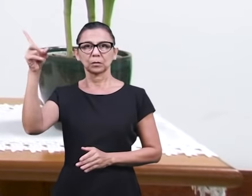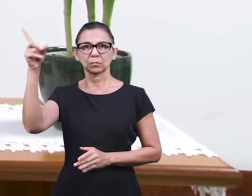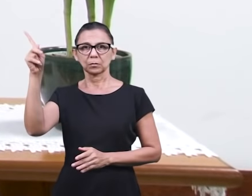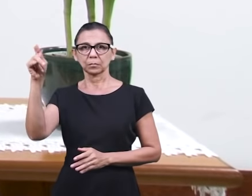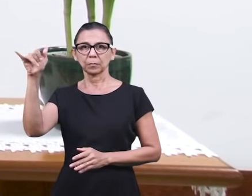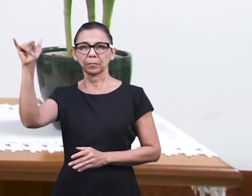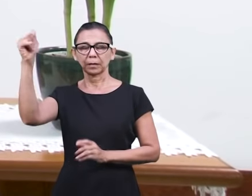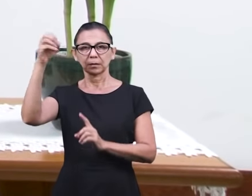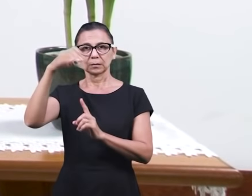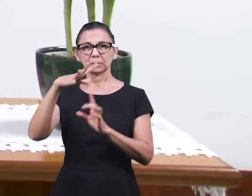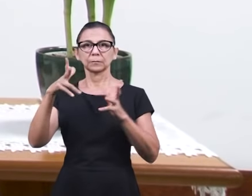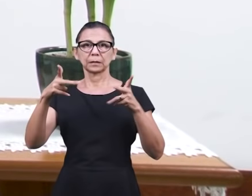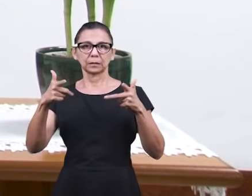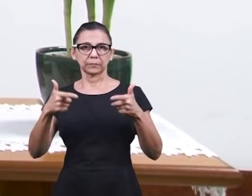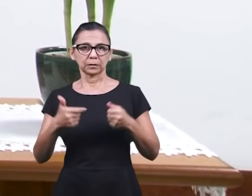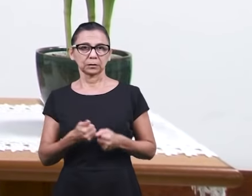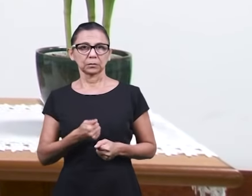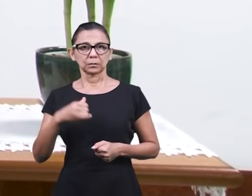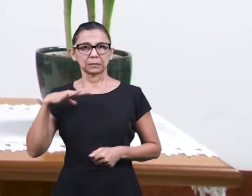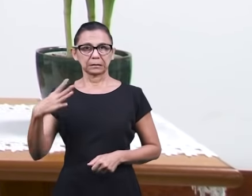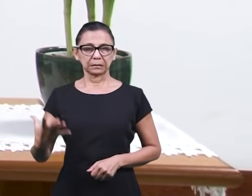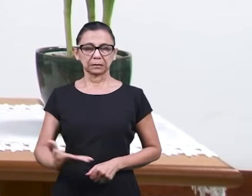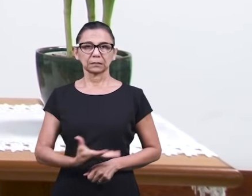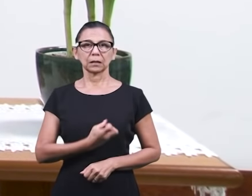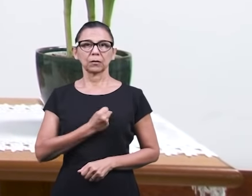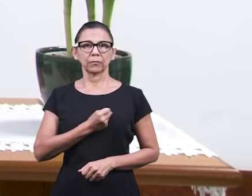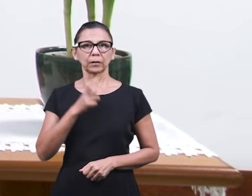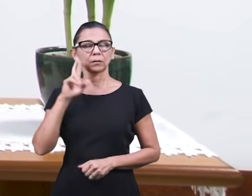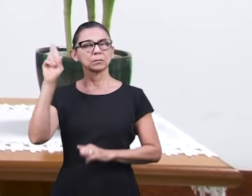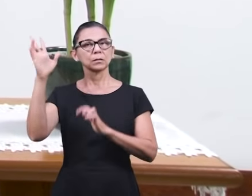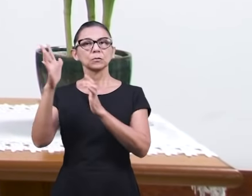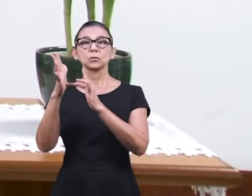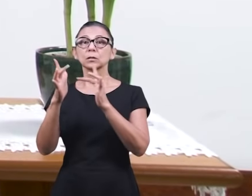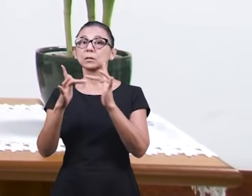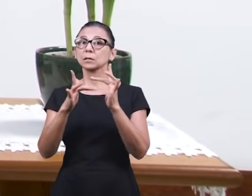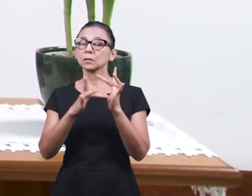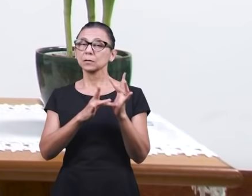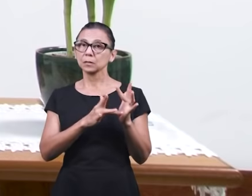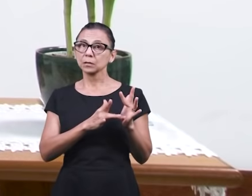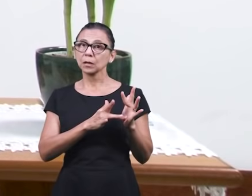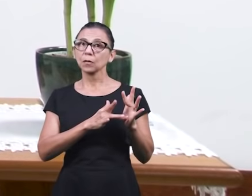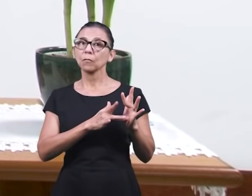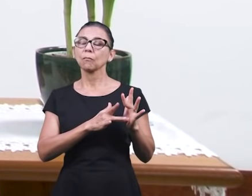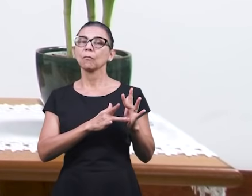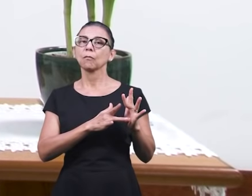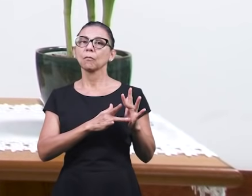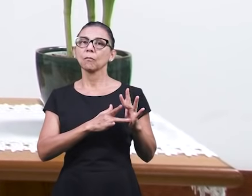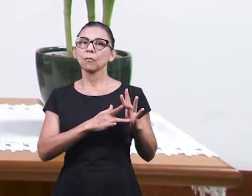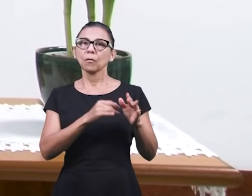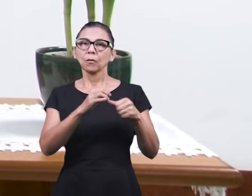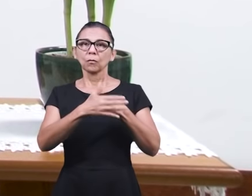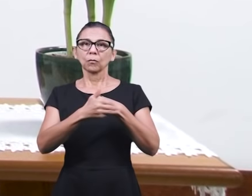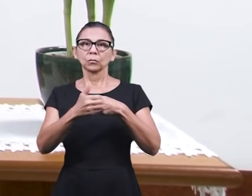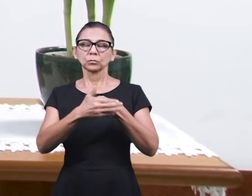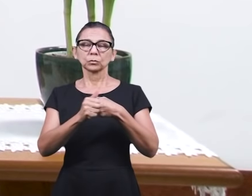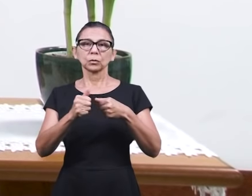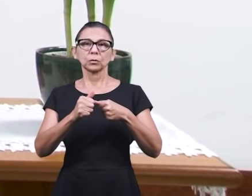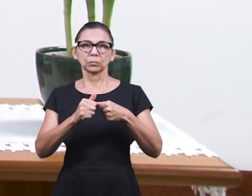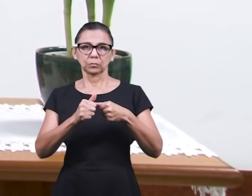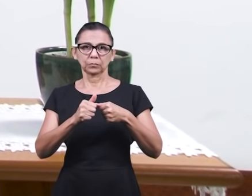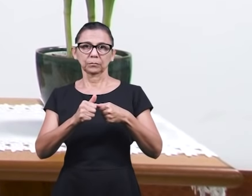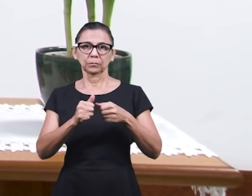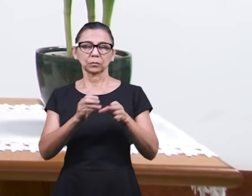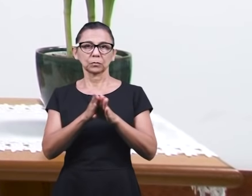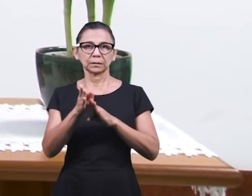o nosso Pai, a graça maravilhosa, salvadora do Senhor Jesus, a instrução, a direção e o consolo do